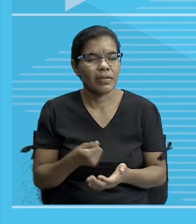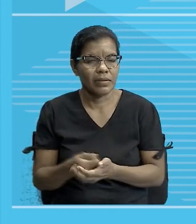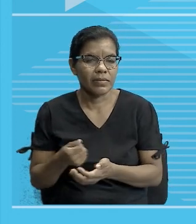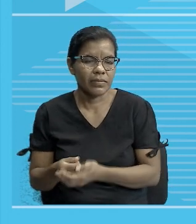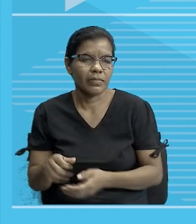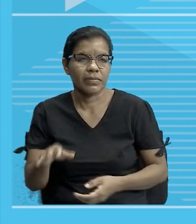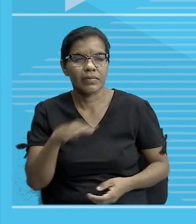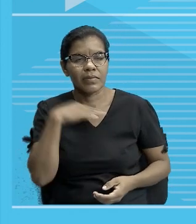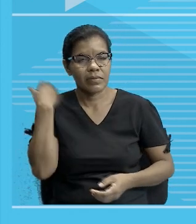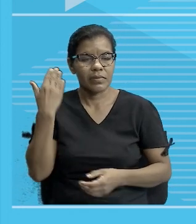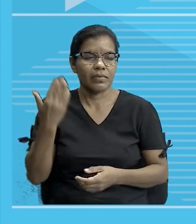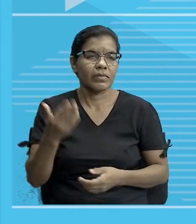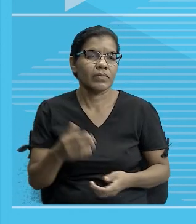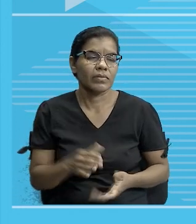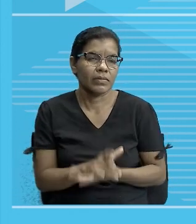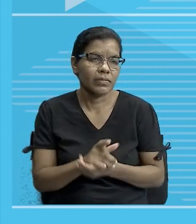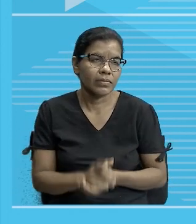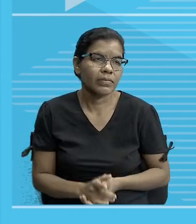uma crescente